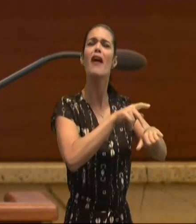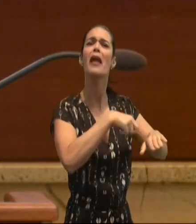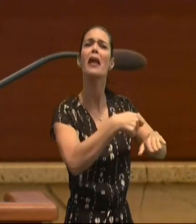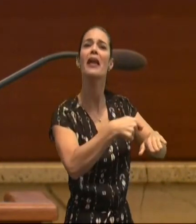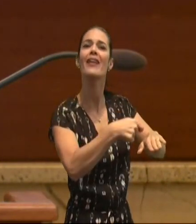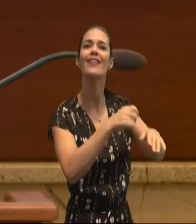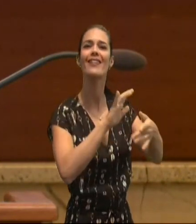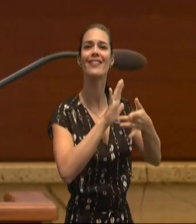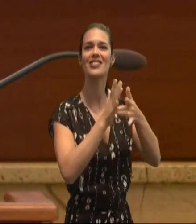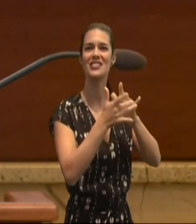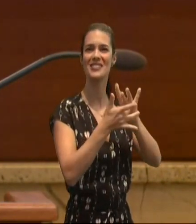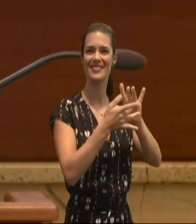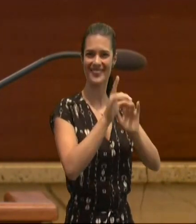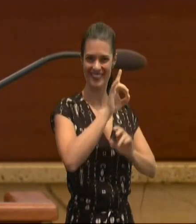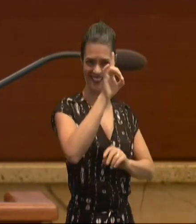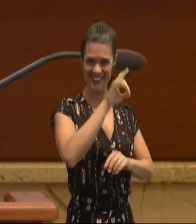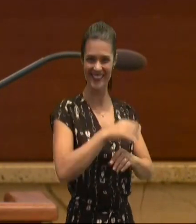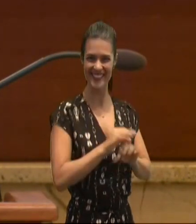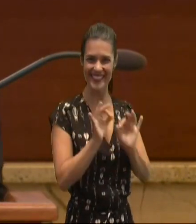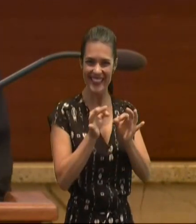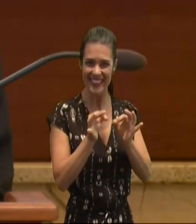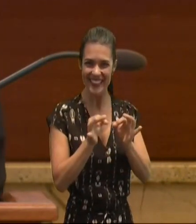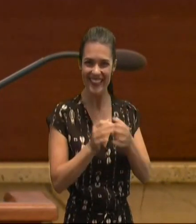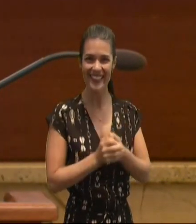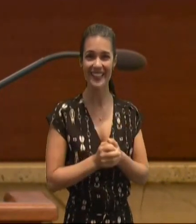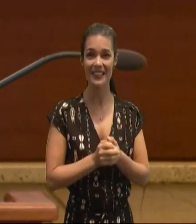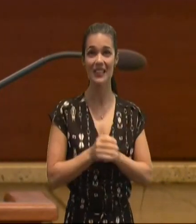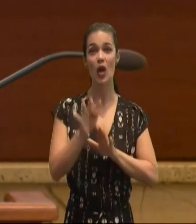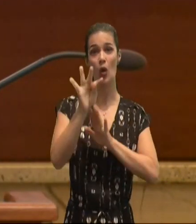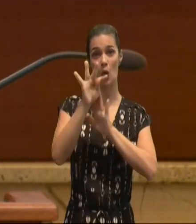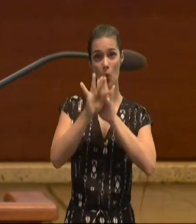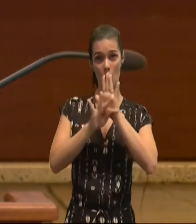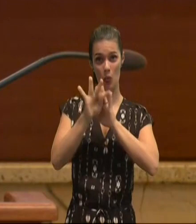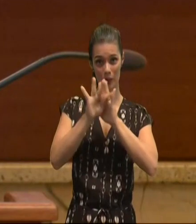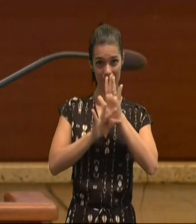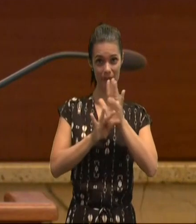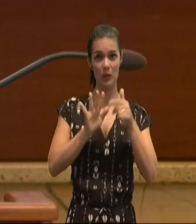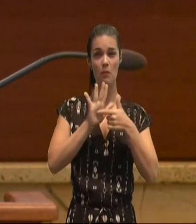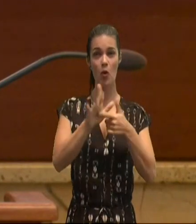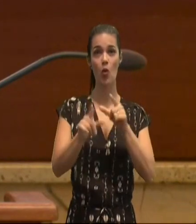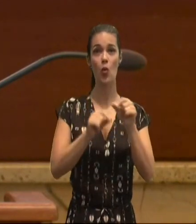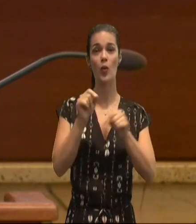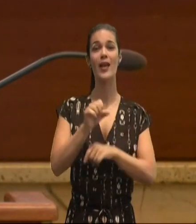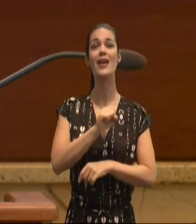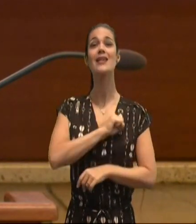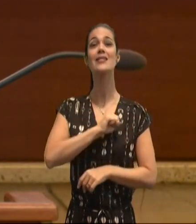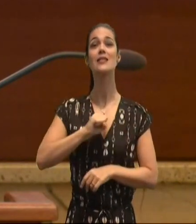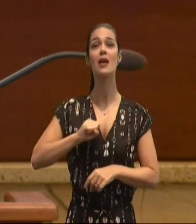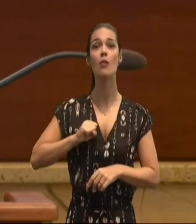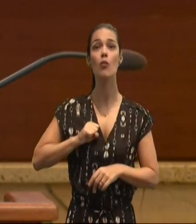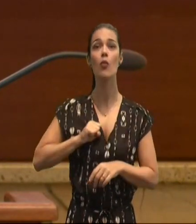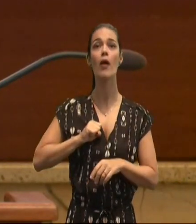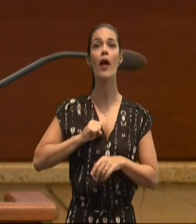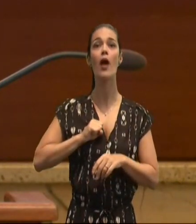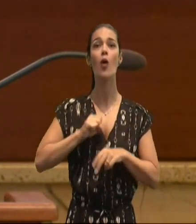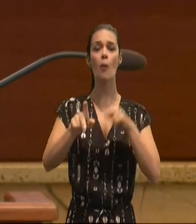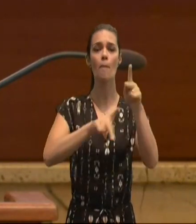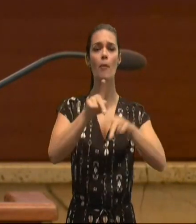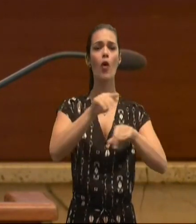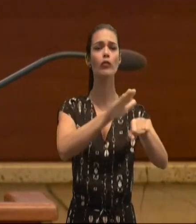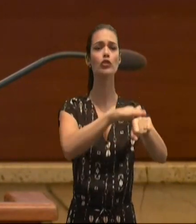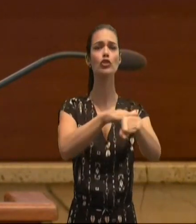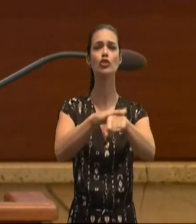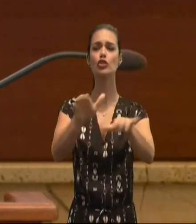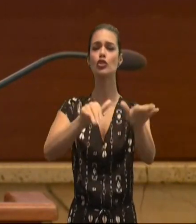do socorro. E para isto eu me baseio neste texto, no momento em que Samuel, ele reúne o povo, e aquele povo